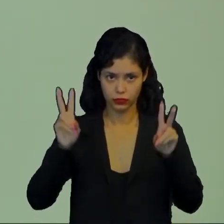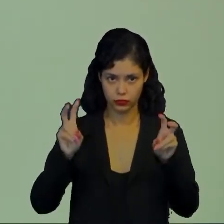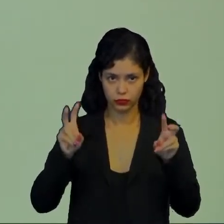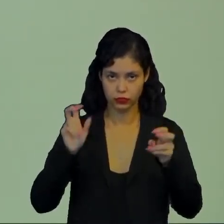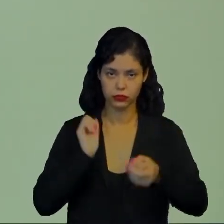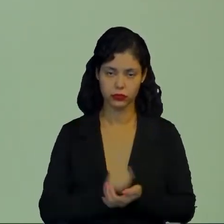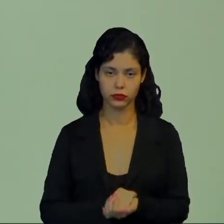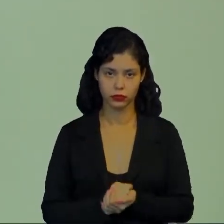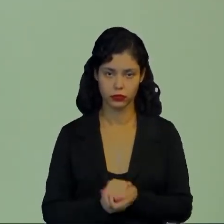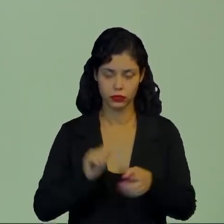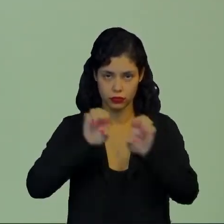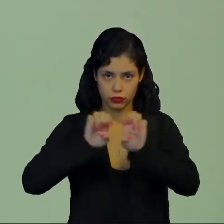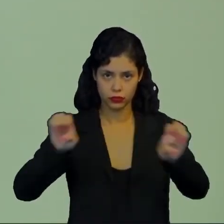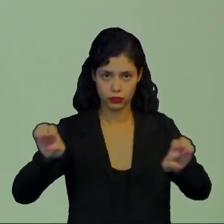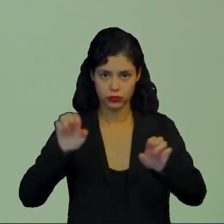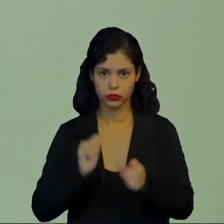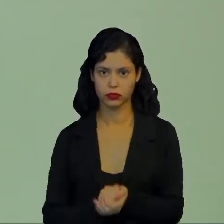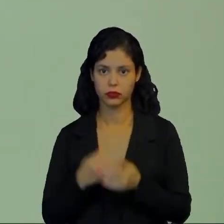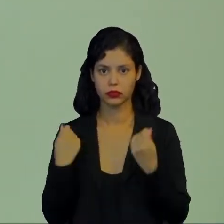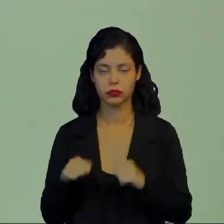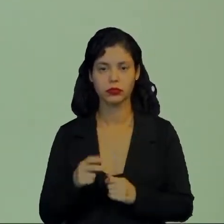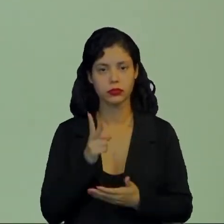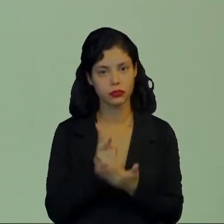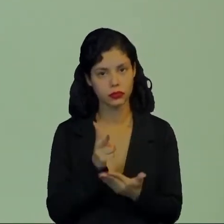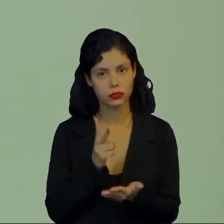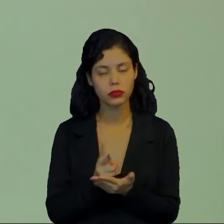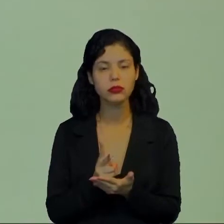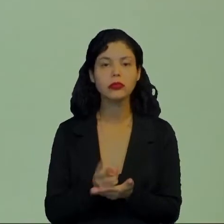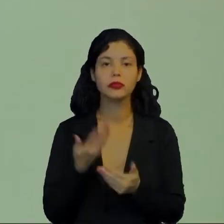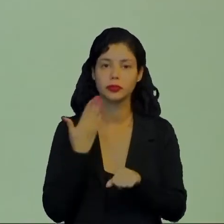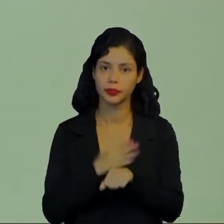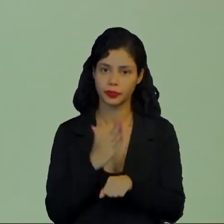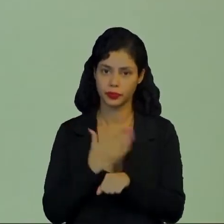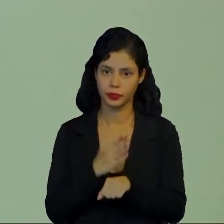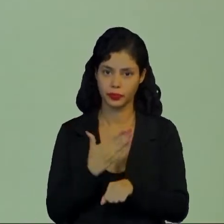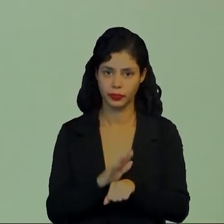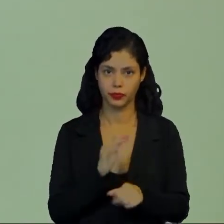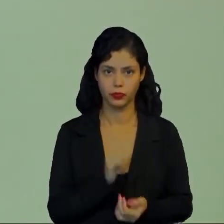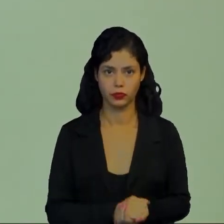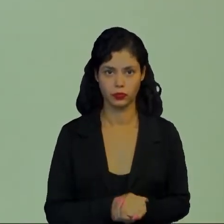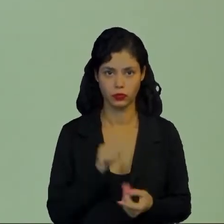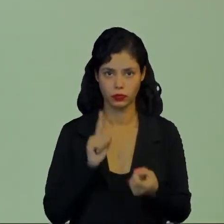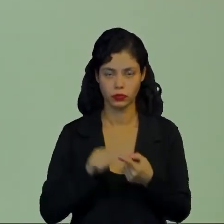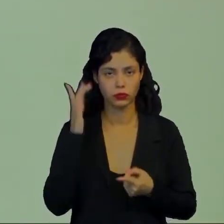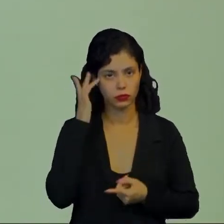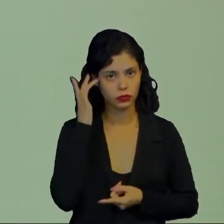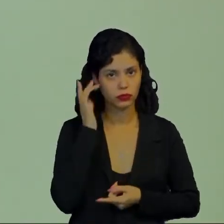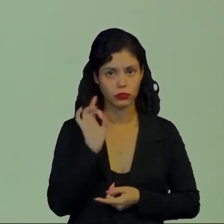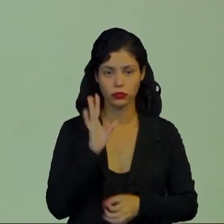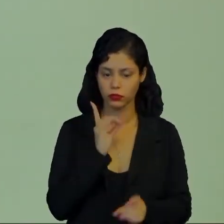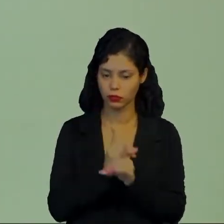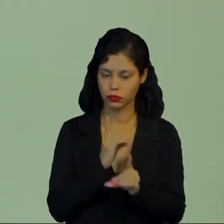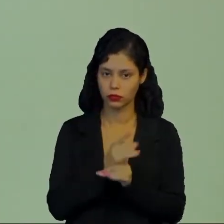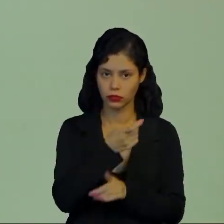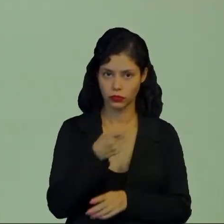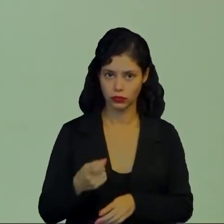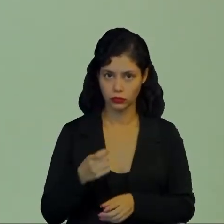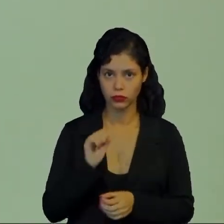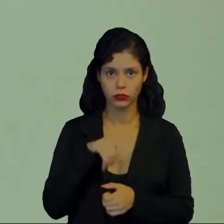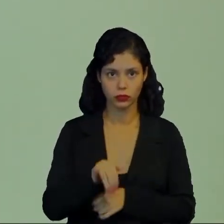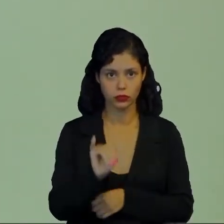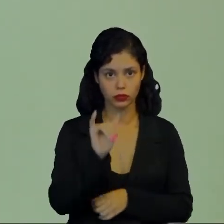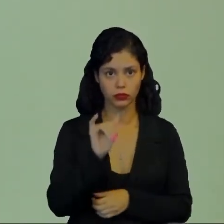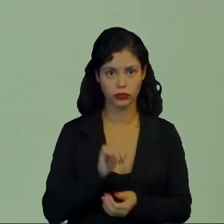assunto. Então, equações, você tem que estar sempre praticando. Porque tem gente que acha que é só descobrir o valor do x, o valor